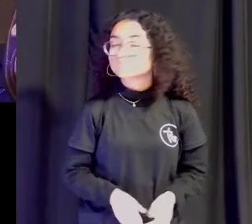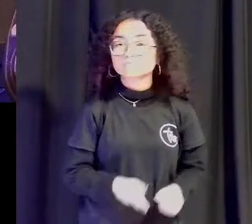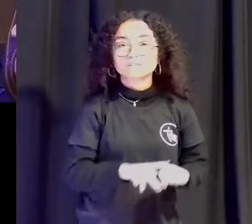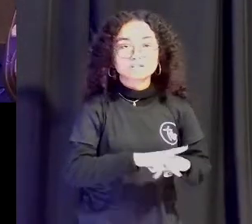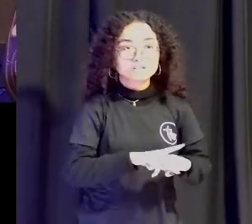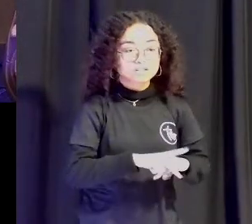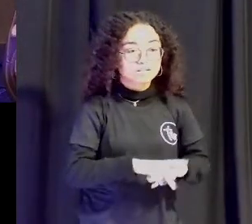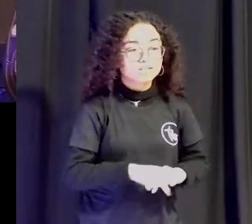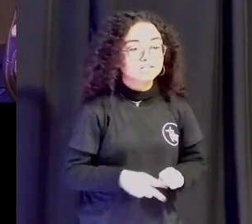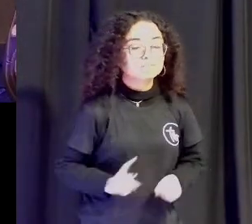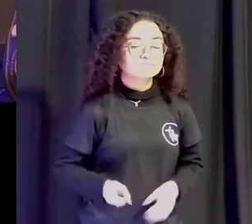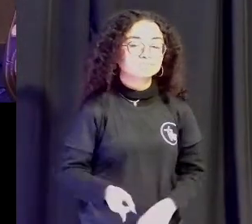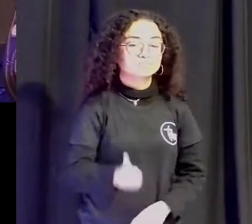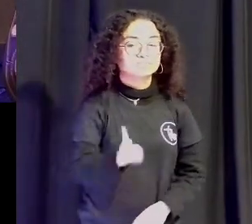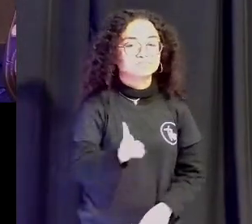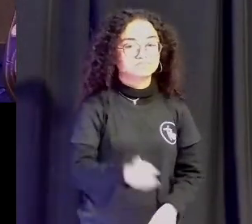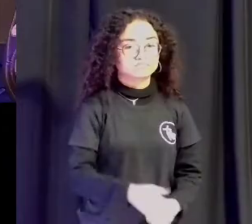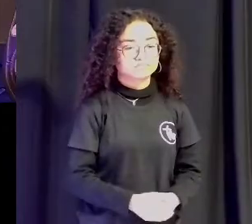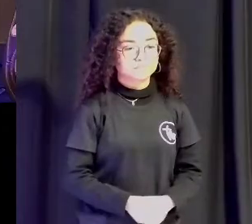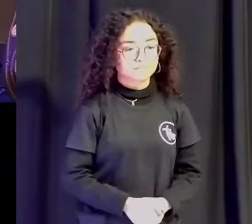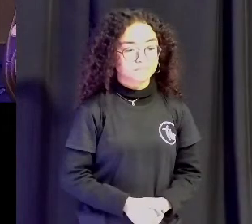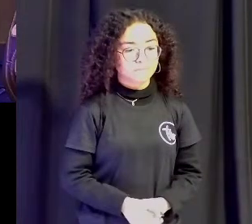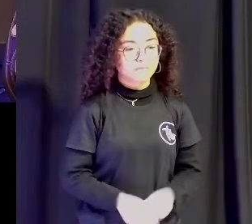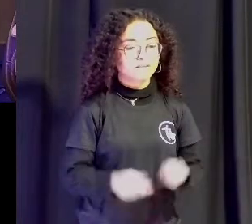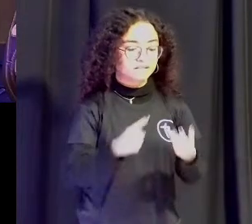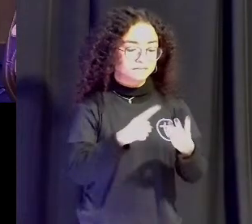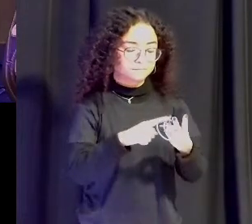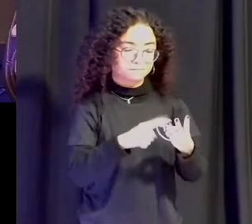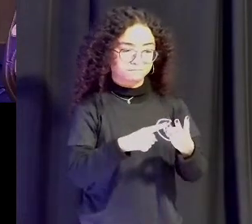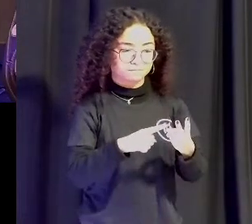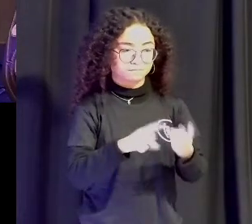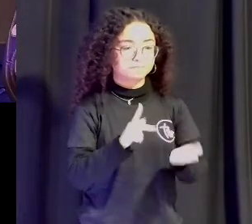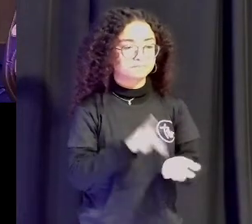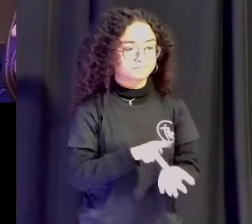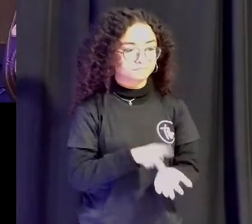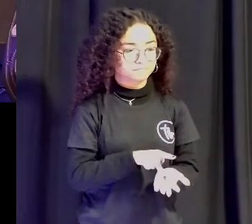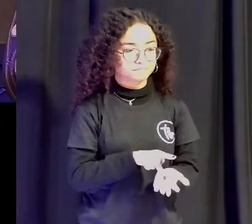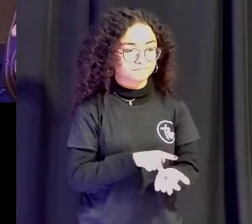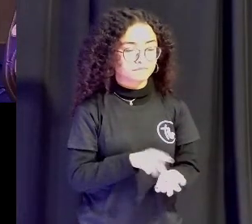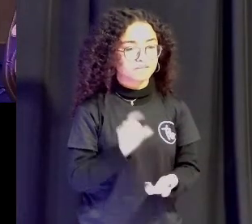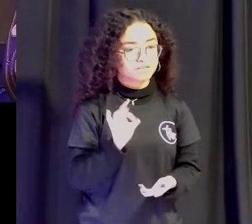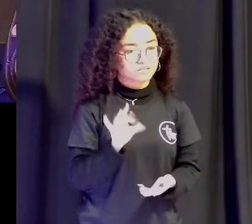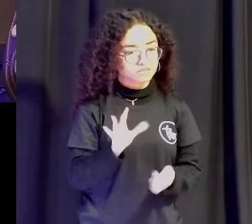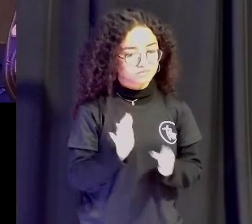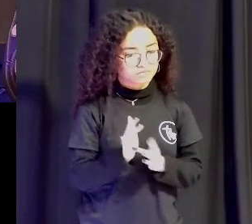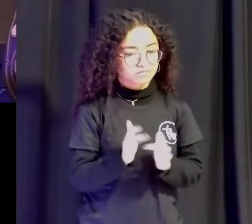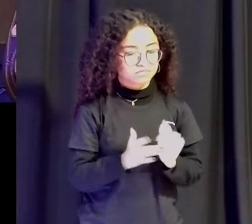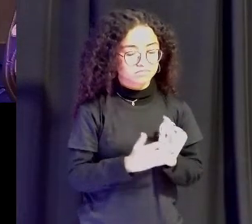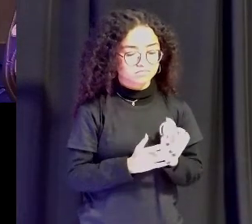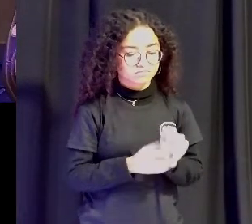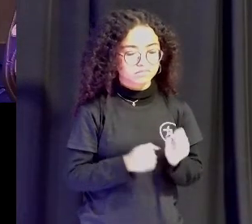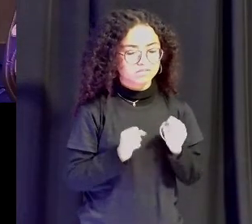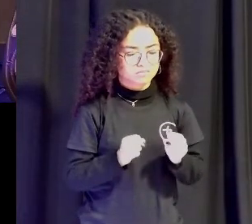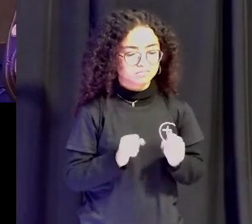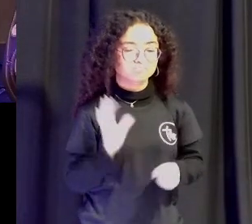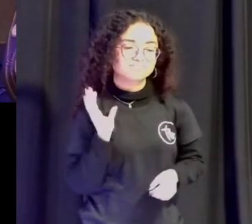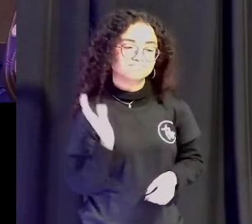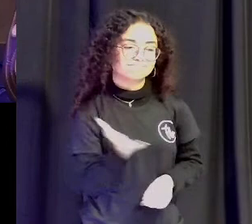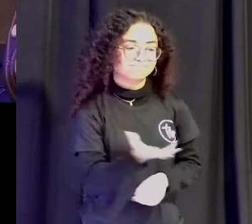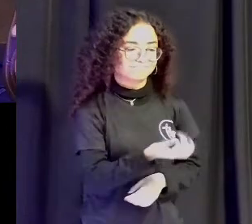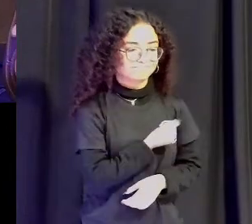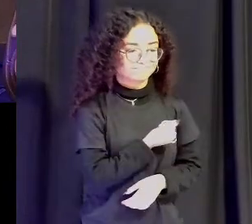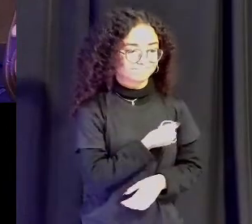Pedro continua e traz a terceira verdade: só Jesus pode salvar.